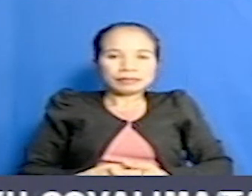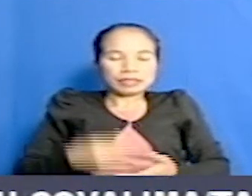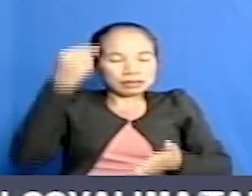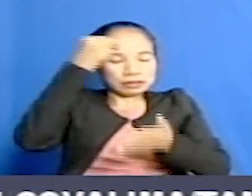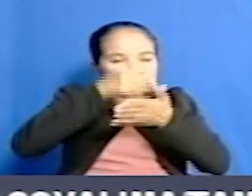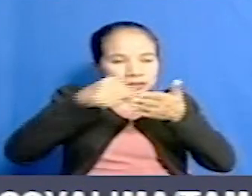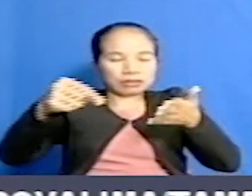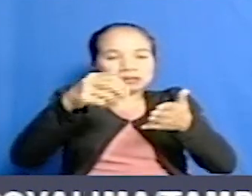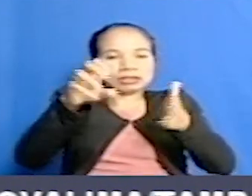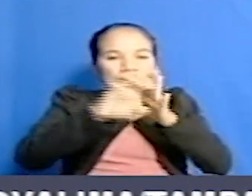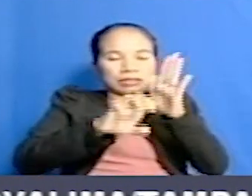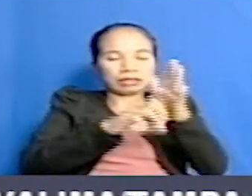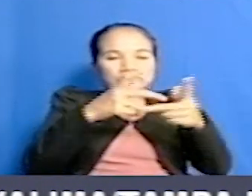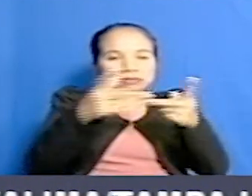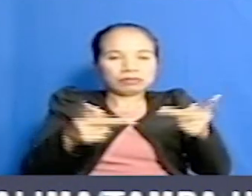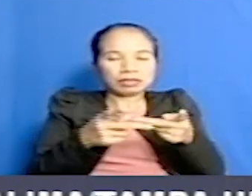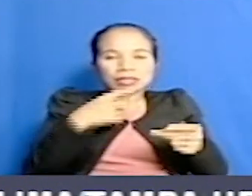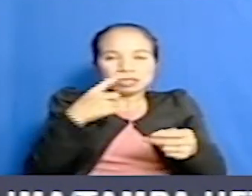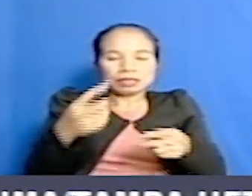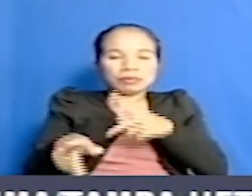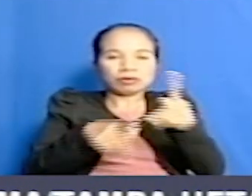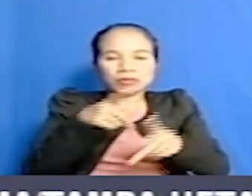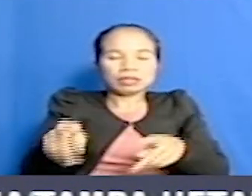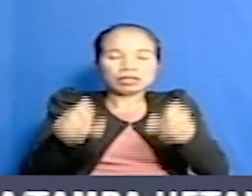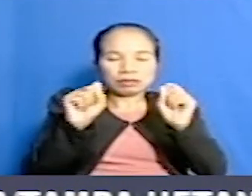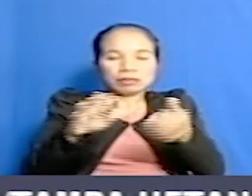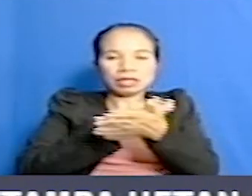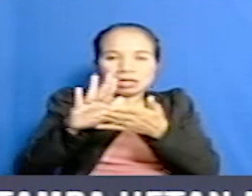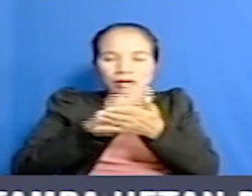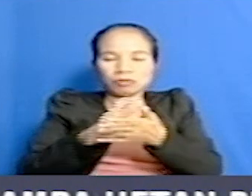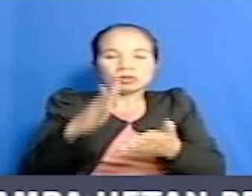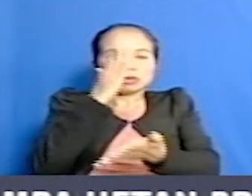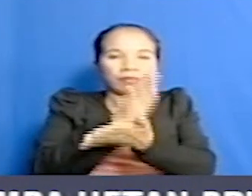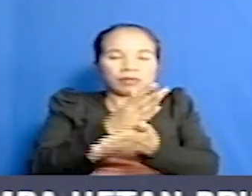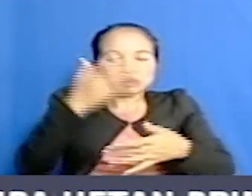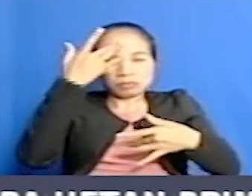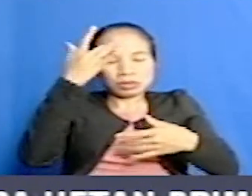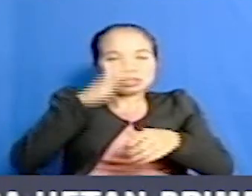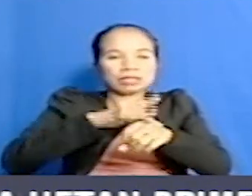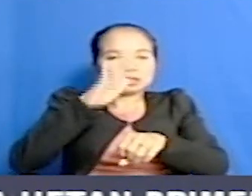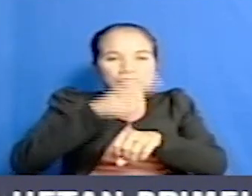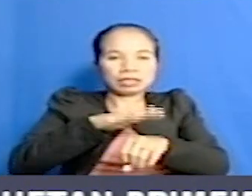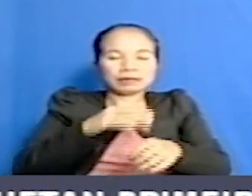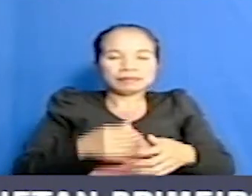Secretário de Estado do Ambiente apela para a comunidade a tomar a limpeza onde ele contribui no nosso combate moras dengue.